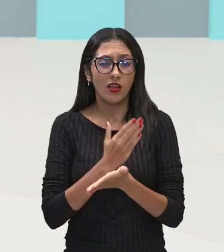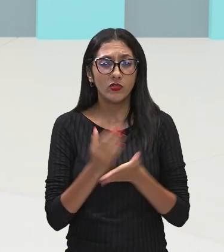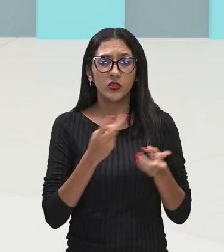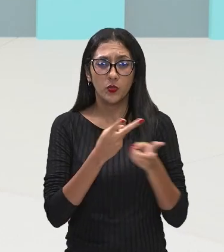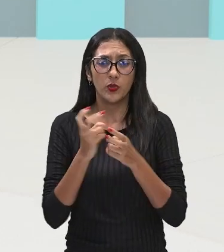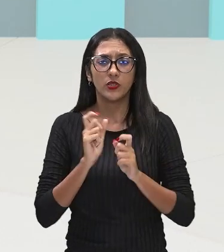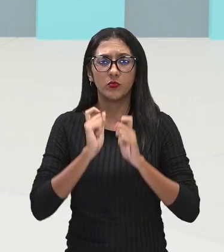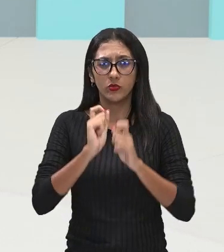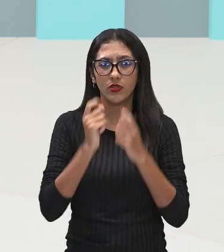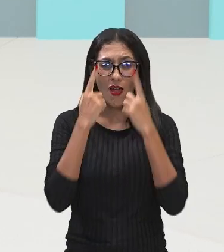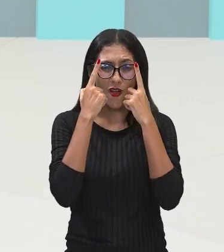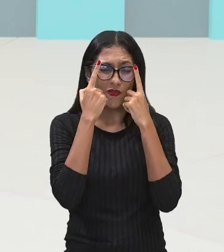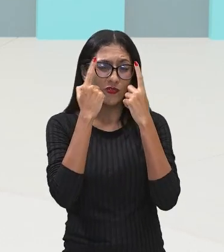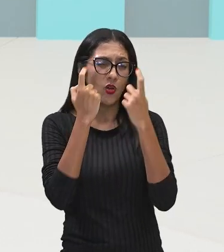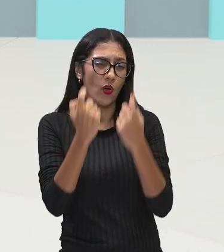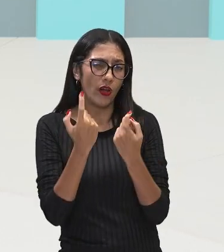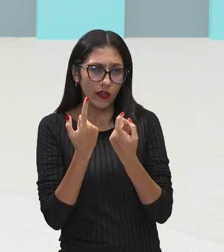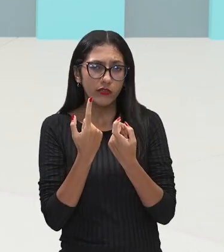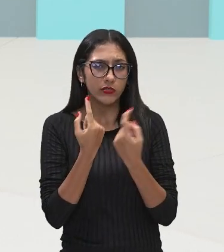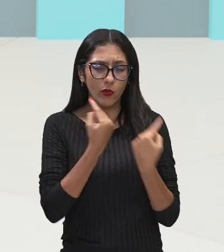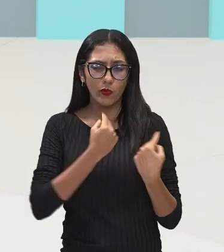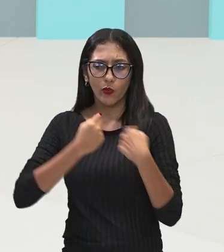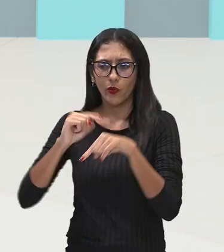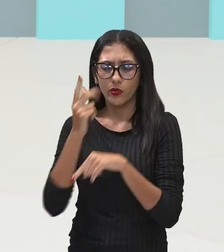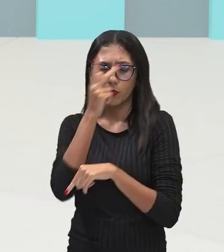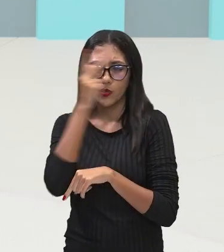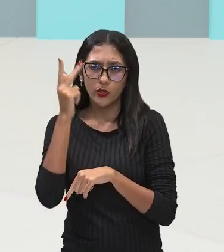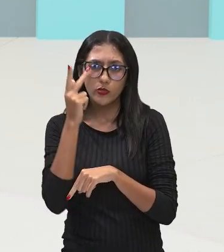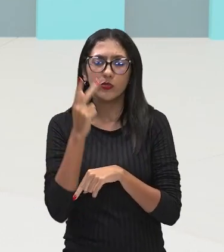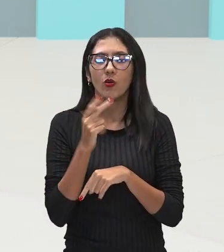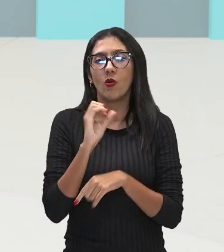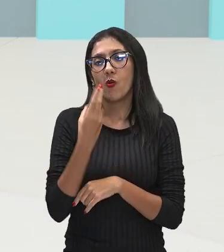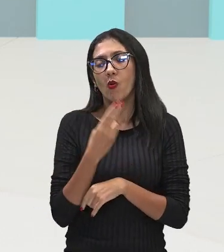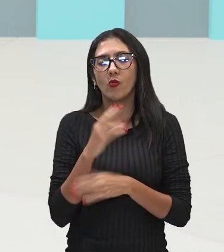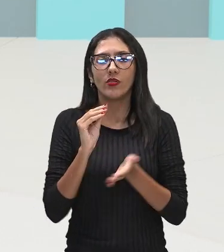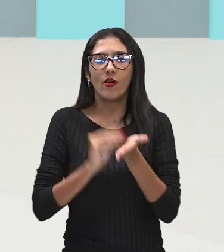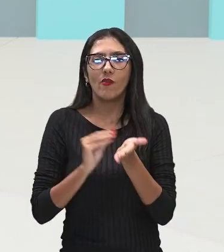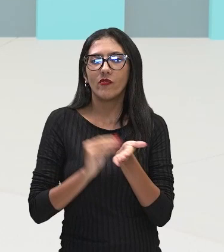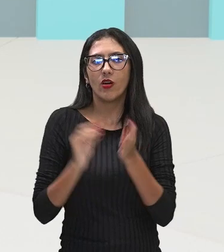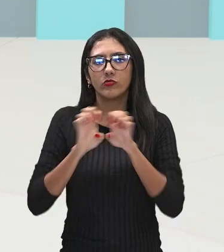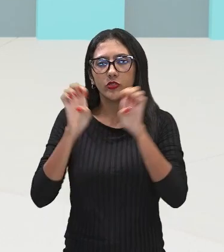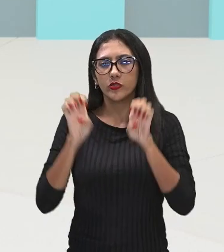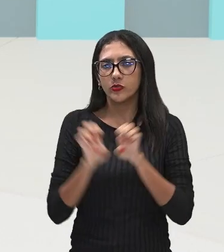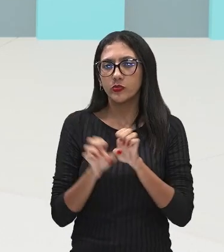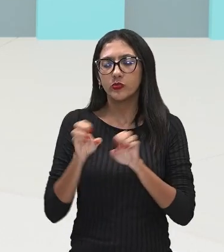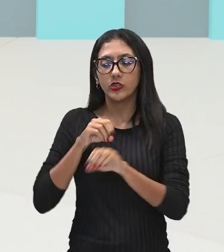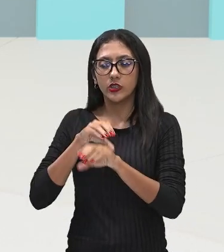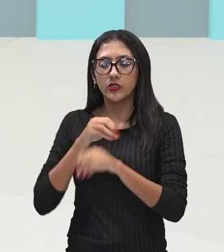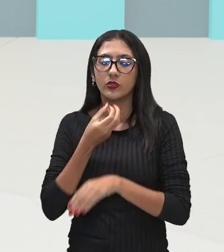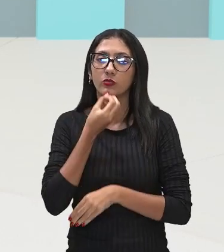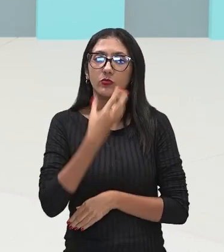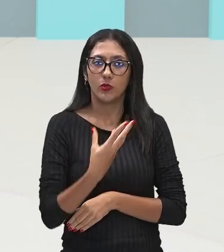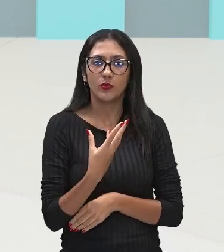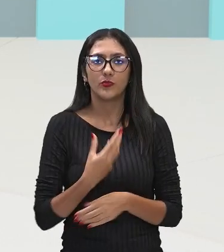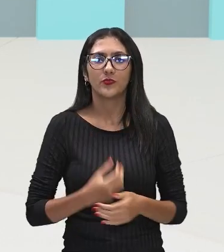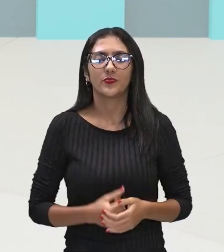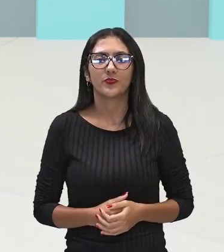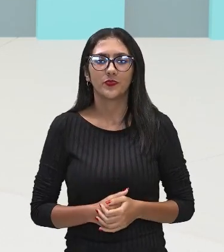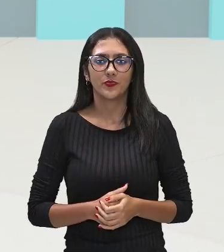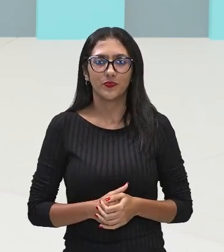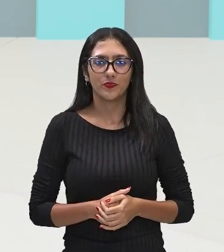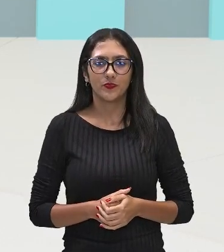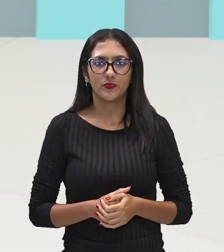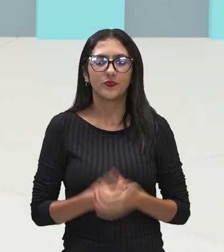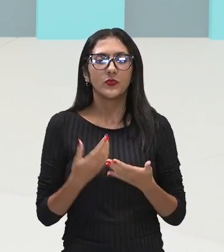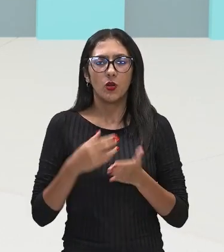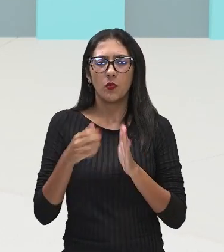pela violência simbólica e a insuficiência estrutural e educacional brasileira. Então, perceba que no primeiro momento do texto